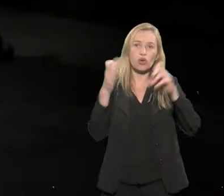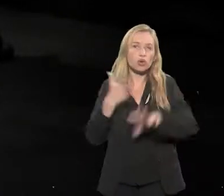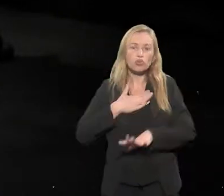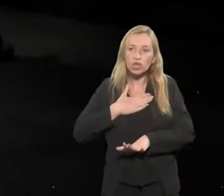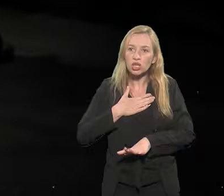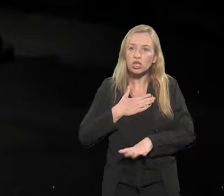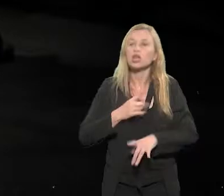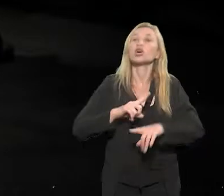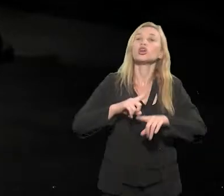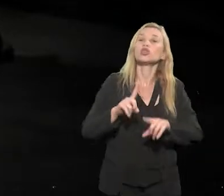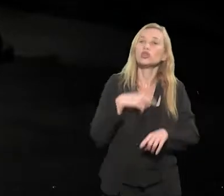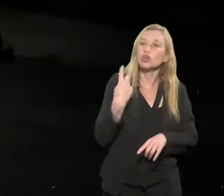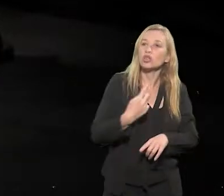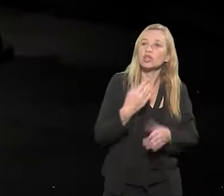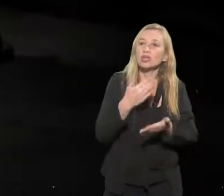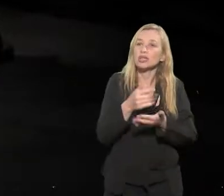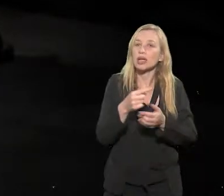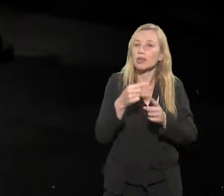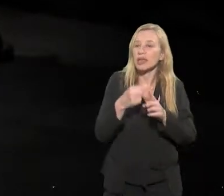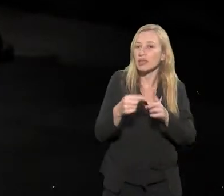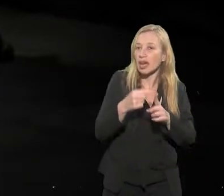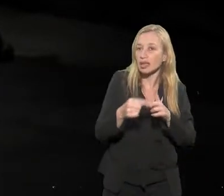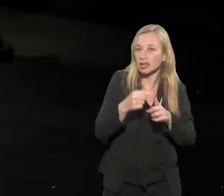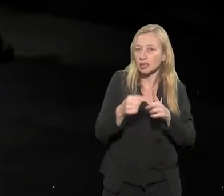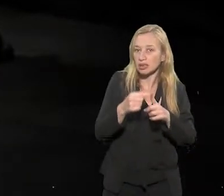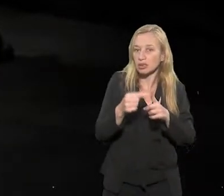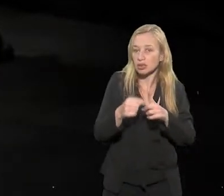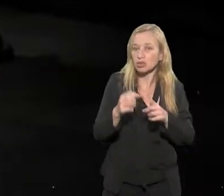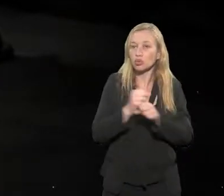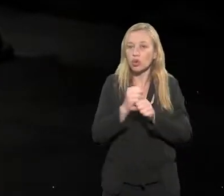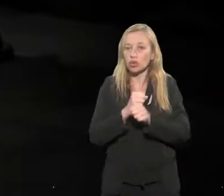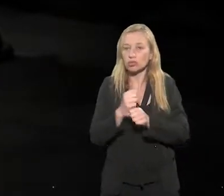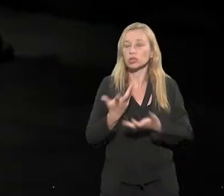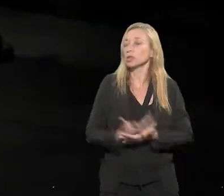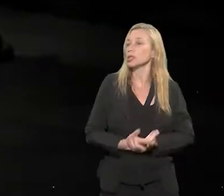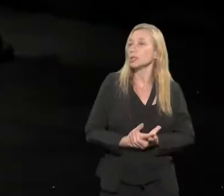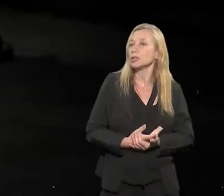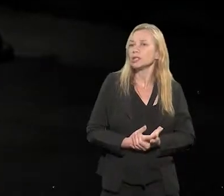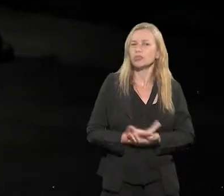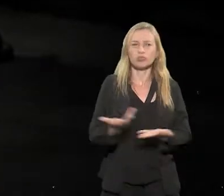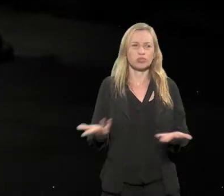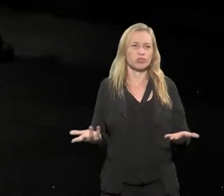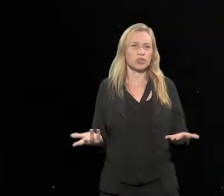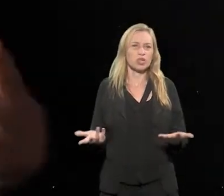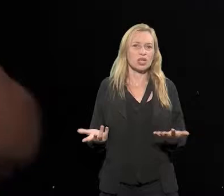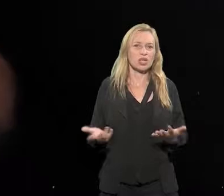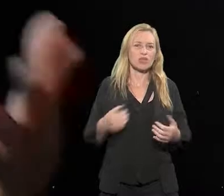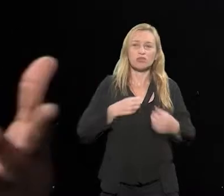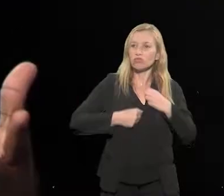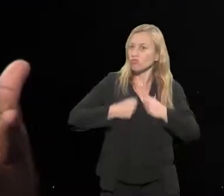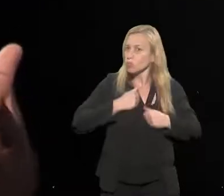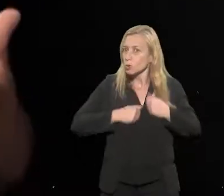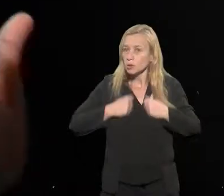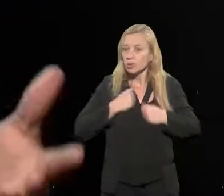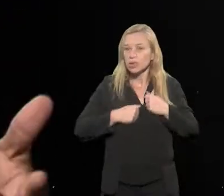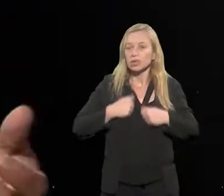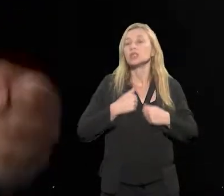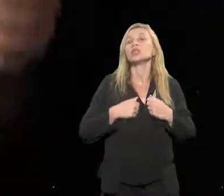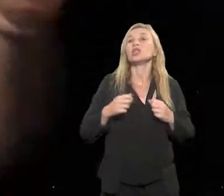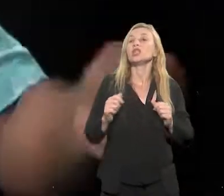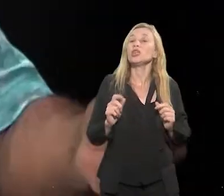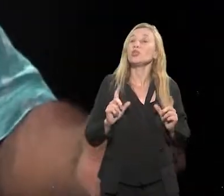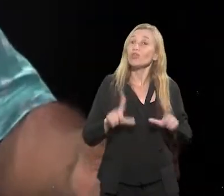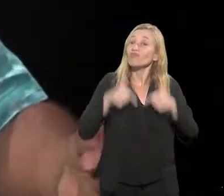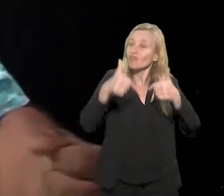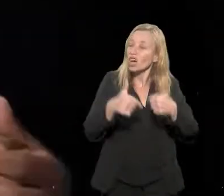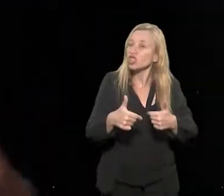porque nós estávamos na metade do semestre. Falou, pô, mas cara, aí aquilo mexeu muito comigo e a minha